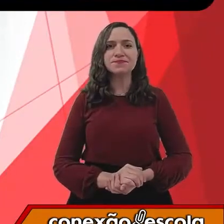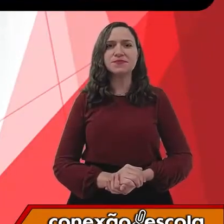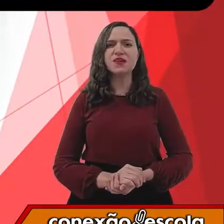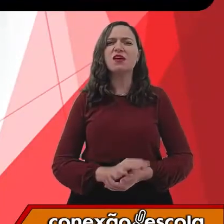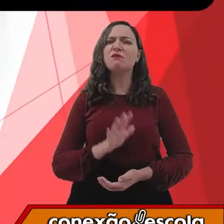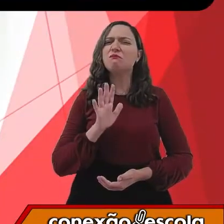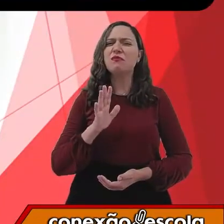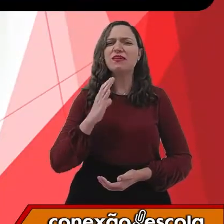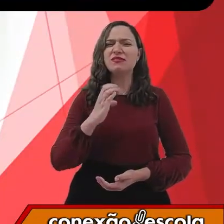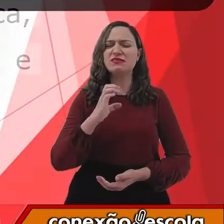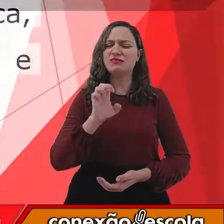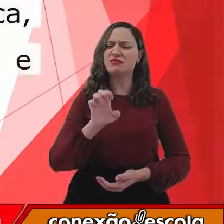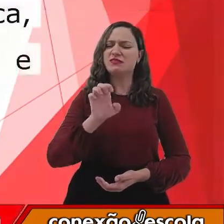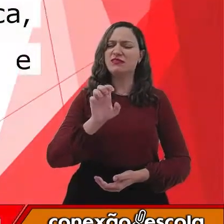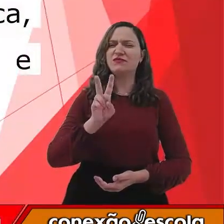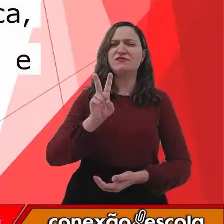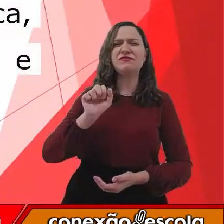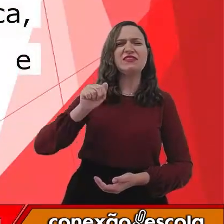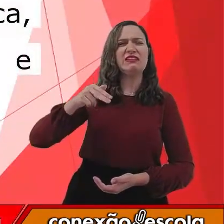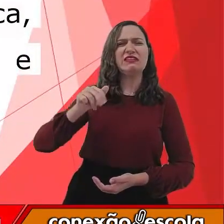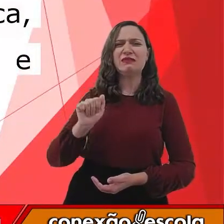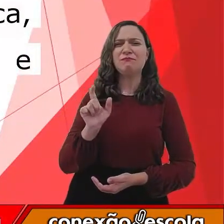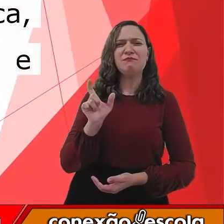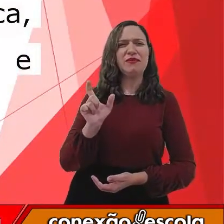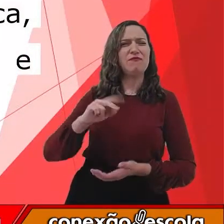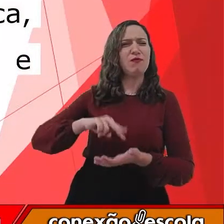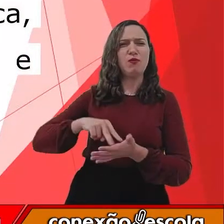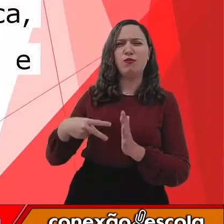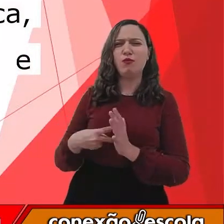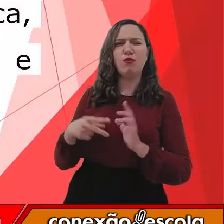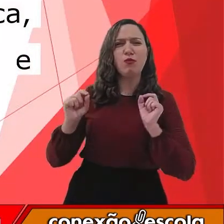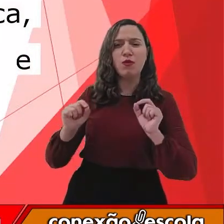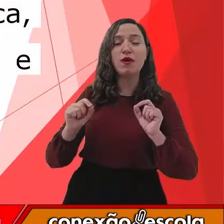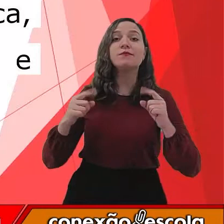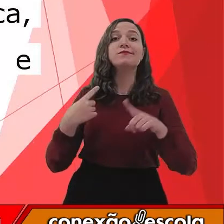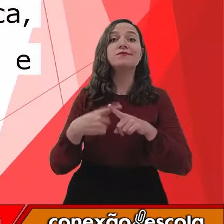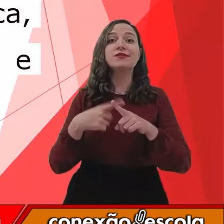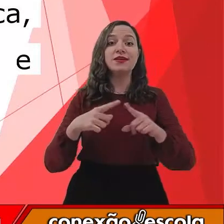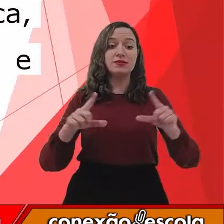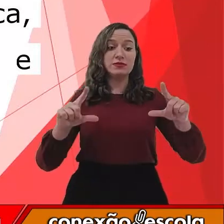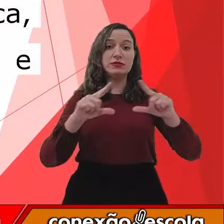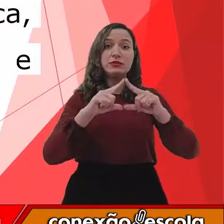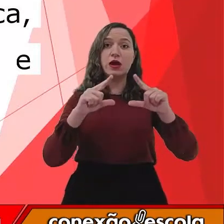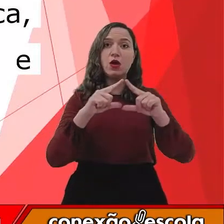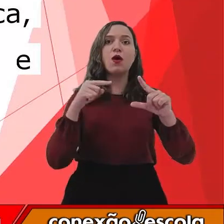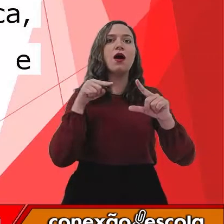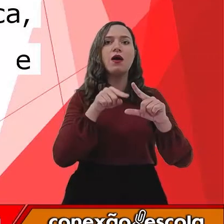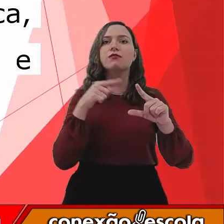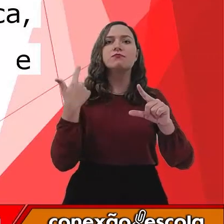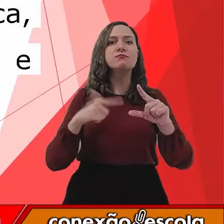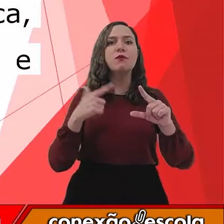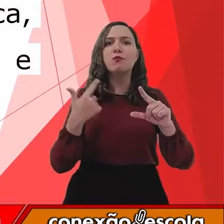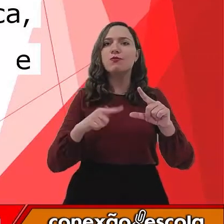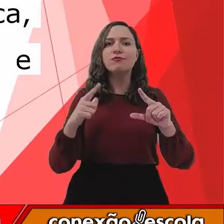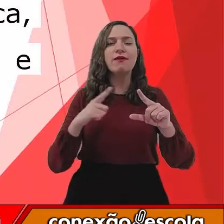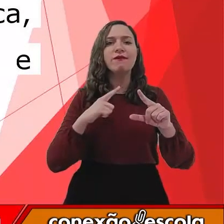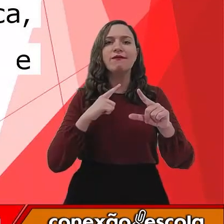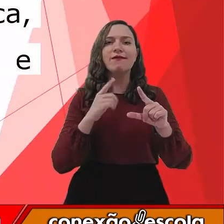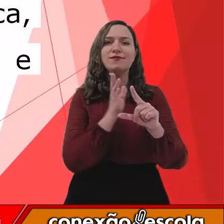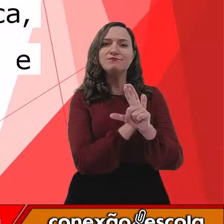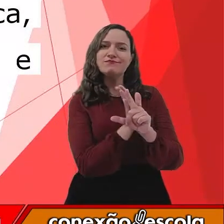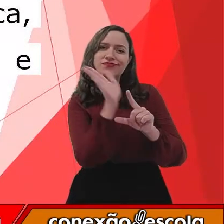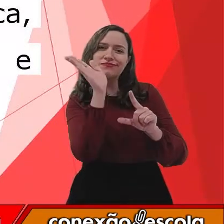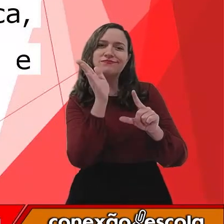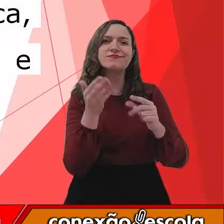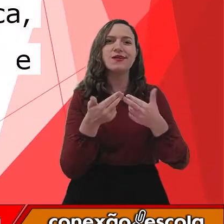uma seviana, então? Como o triângulo não possui diagonal, torna-se importante fazer o estudo dos